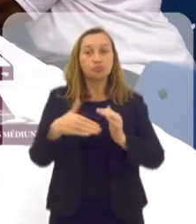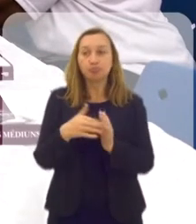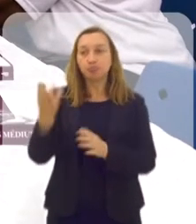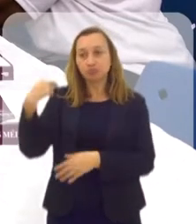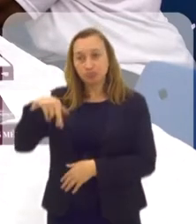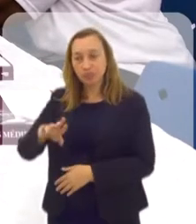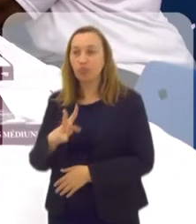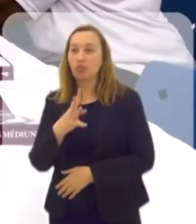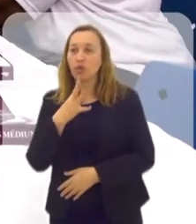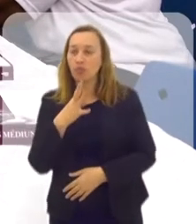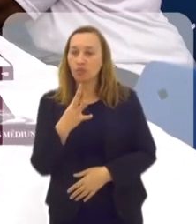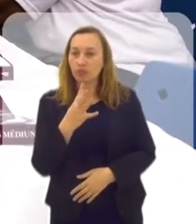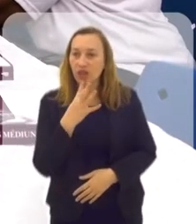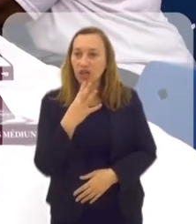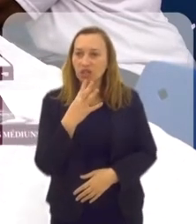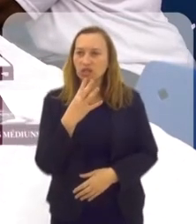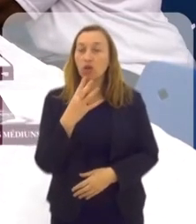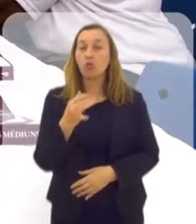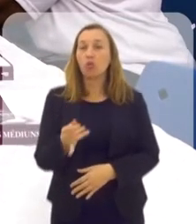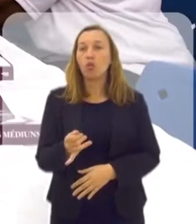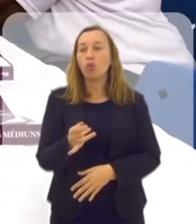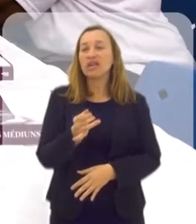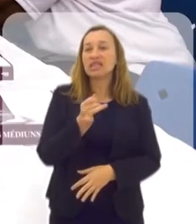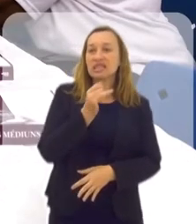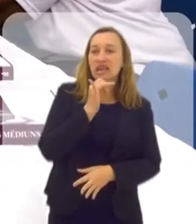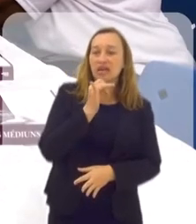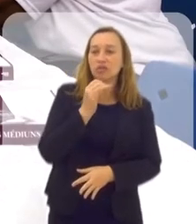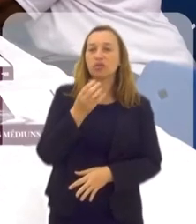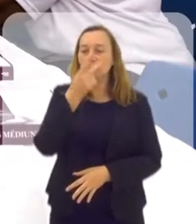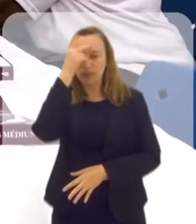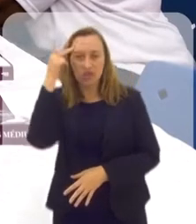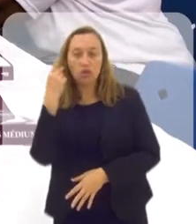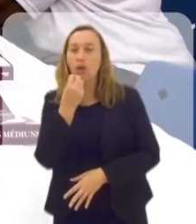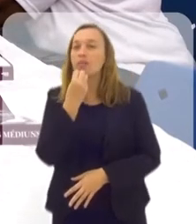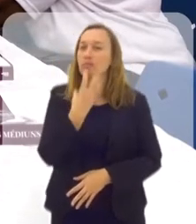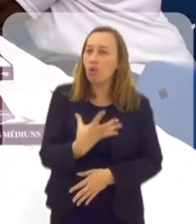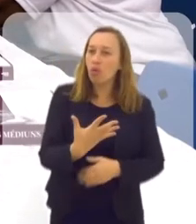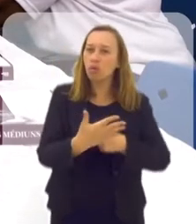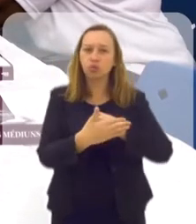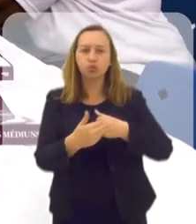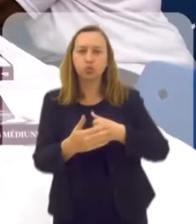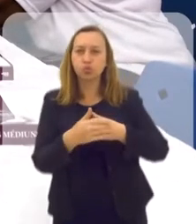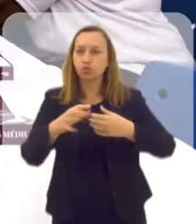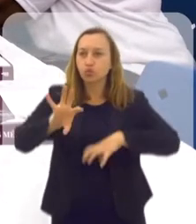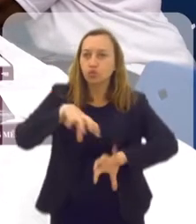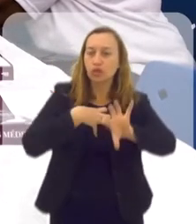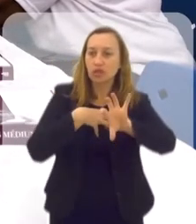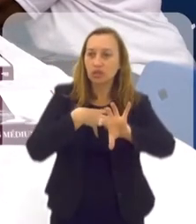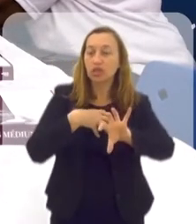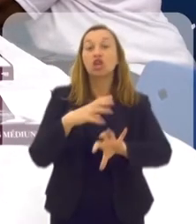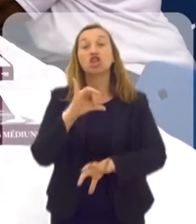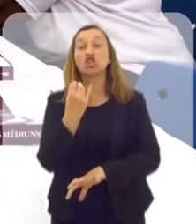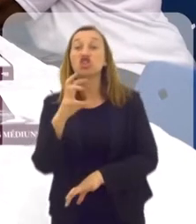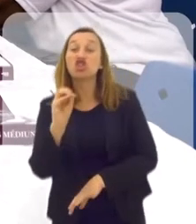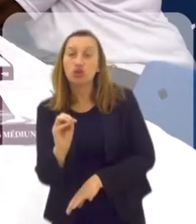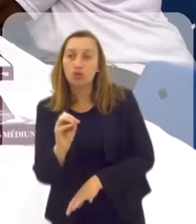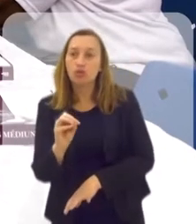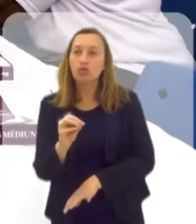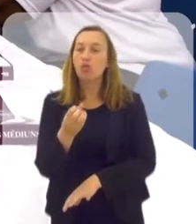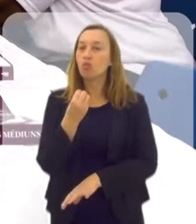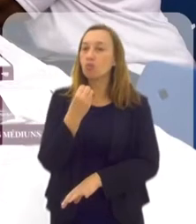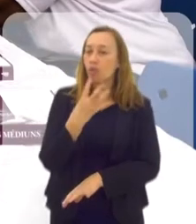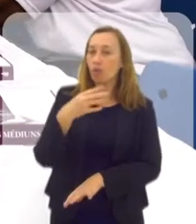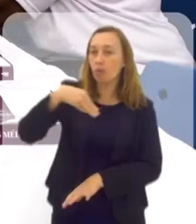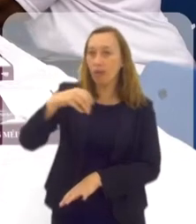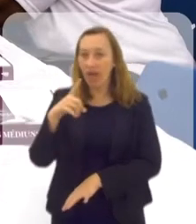todas as religiões como um exemplo de bondade, de caridade, de amor ao próximo. E o Chico foi